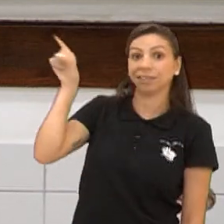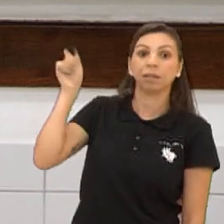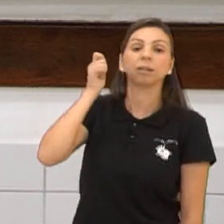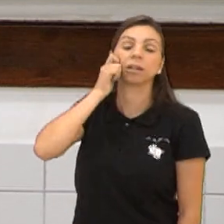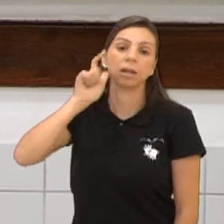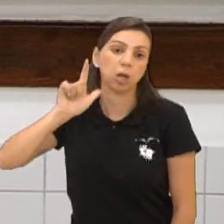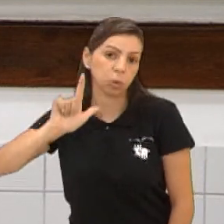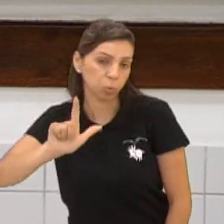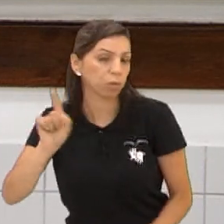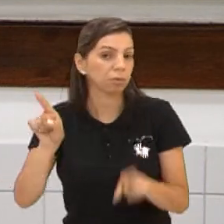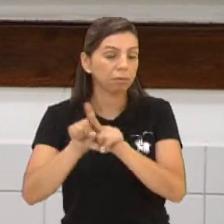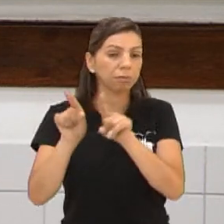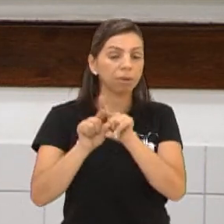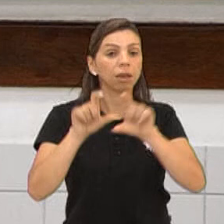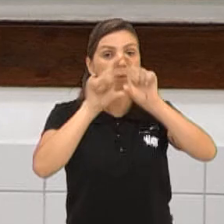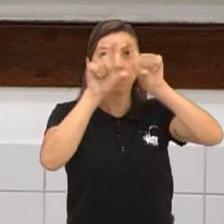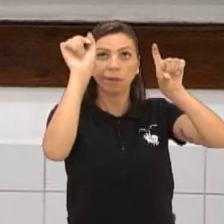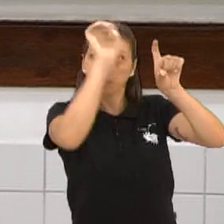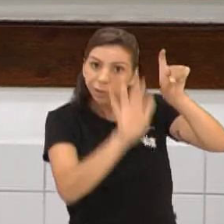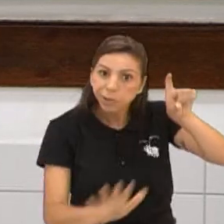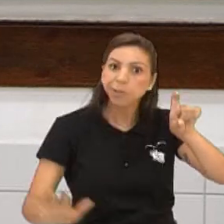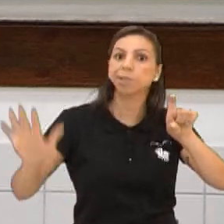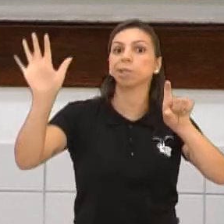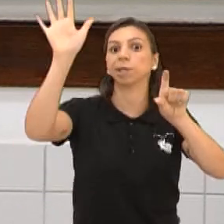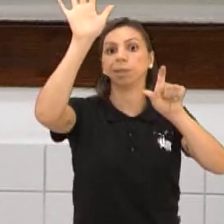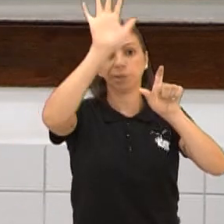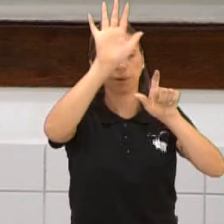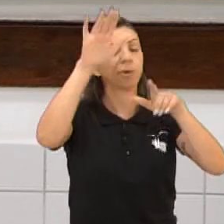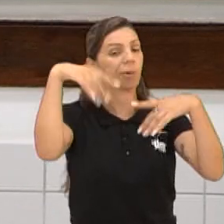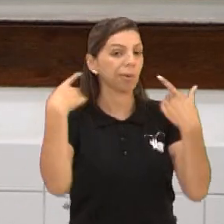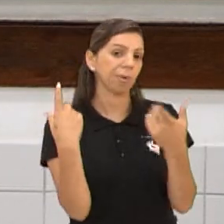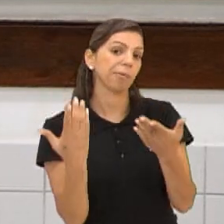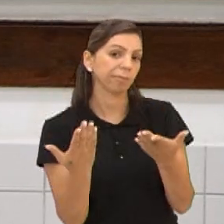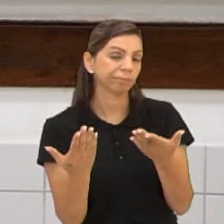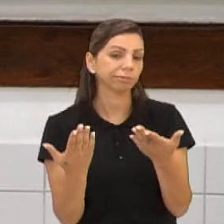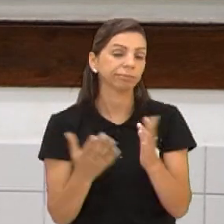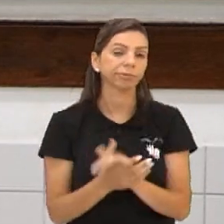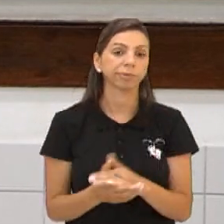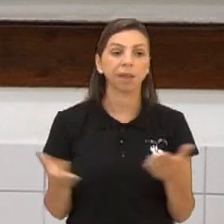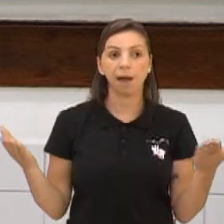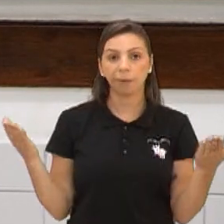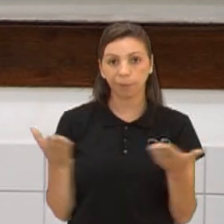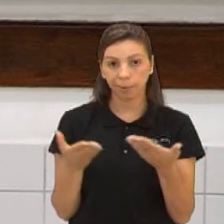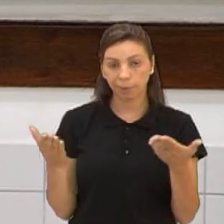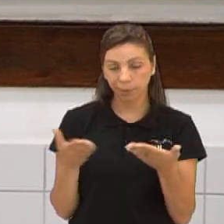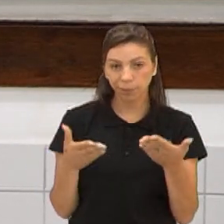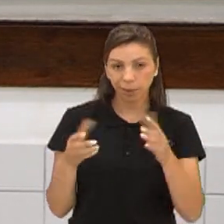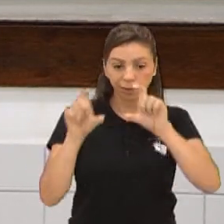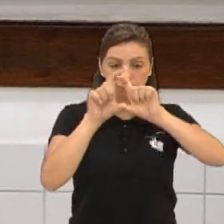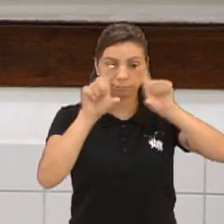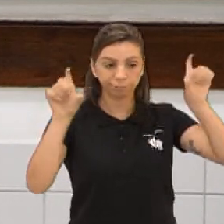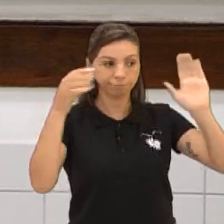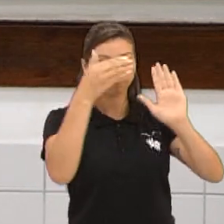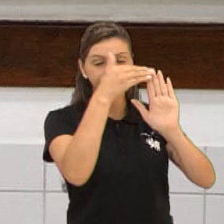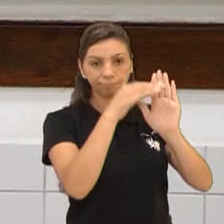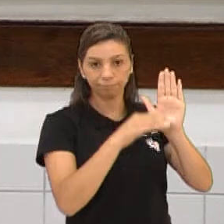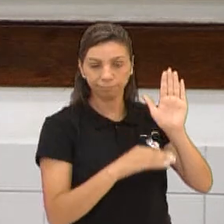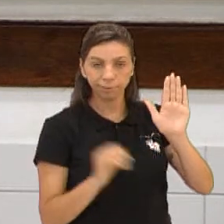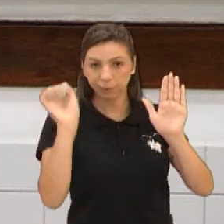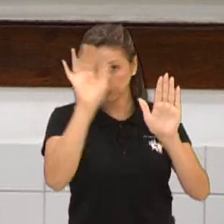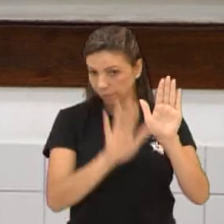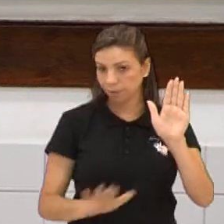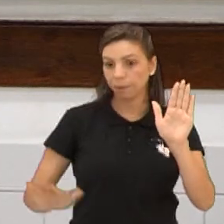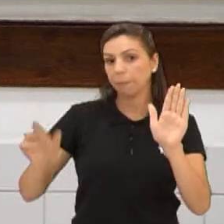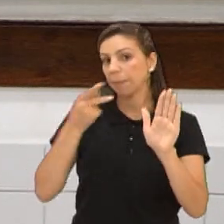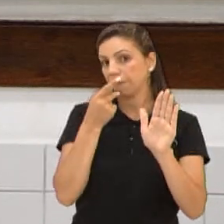eu vou aplicar essa Regra geral porque eu já constatei ela em um momento de repente até por indução e agora eu passo dessa Regra geral para